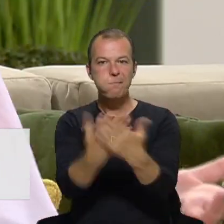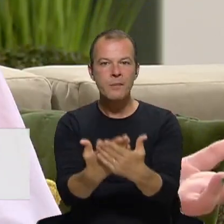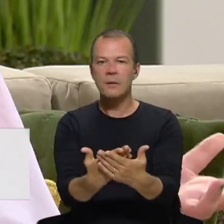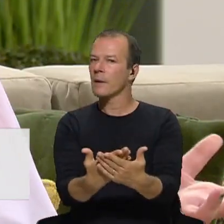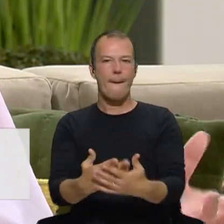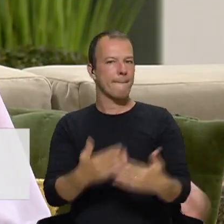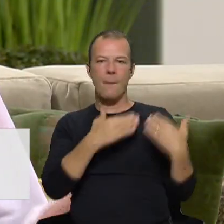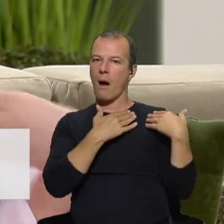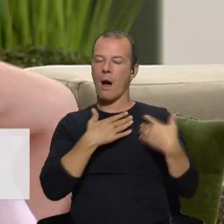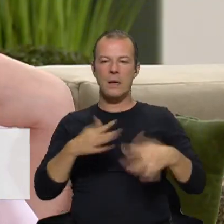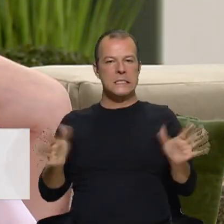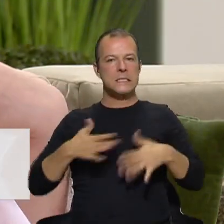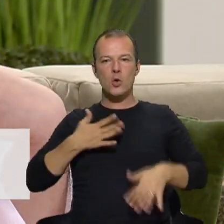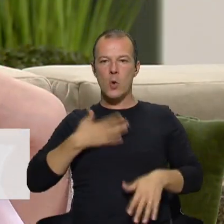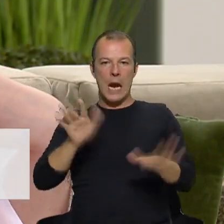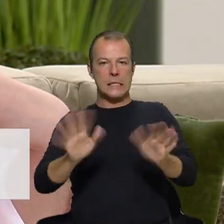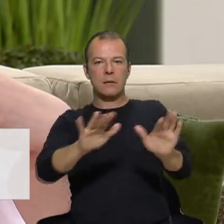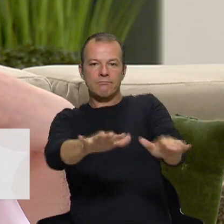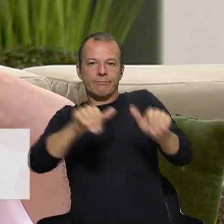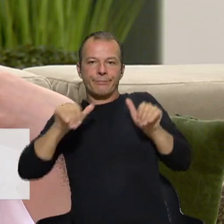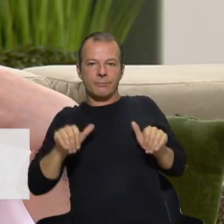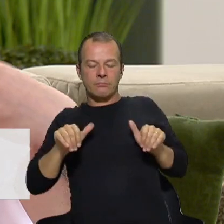se querem responsabilizar, não querem